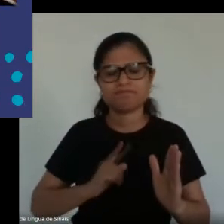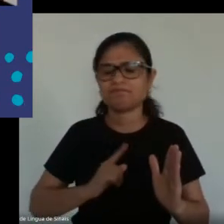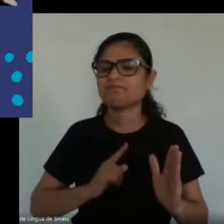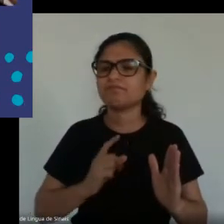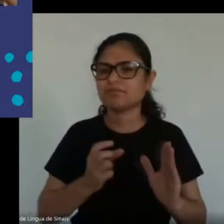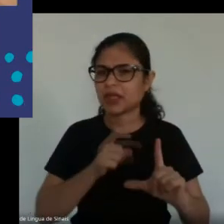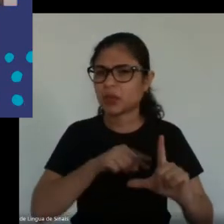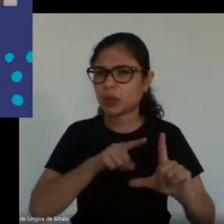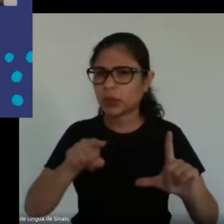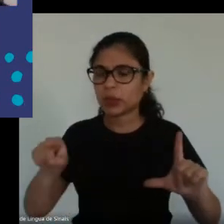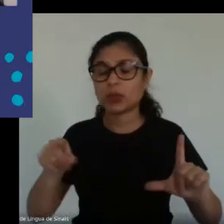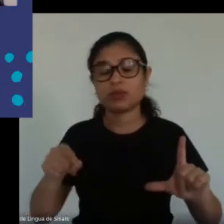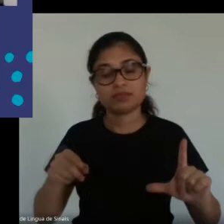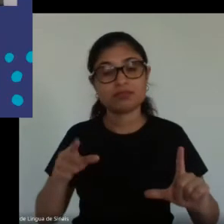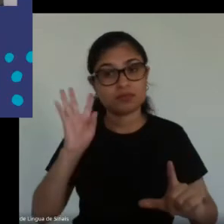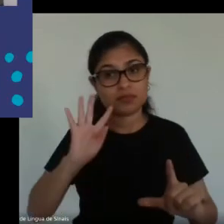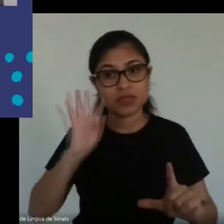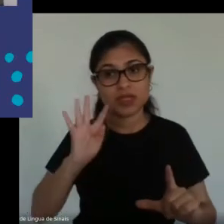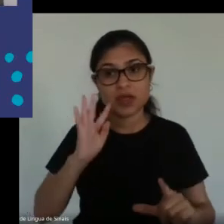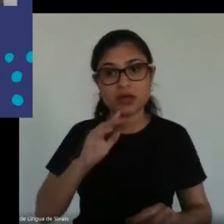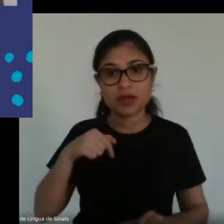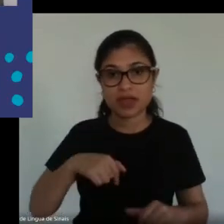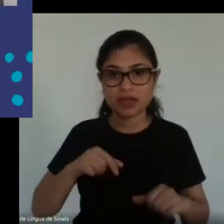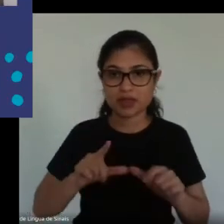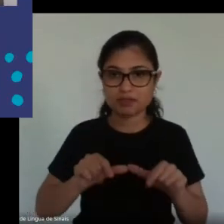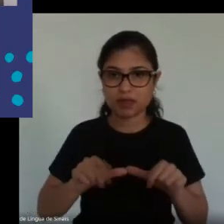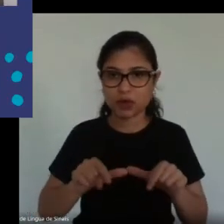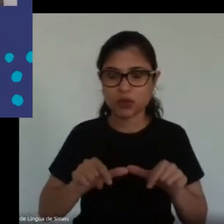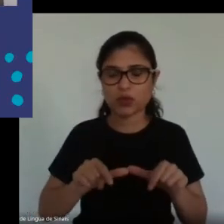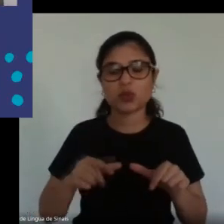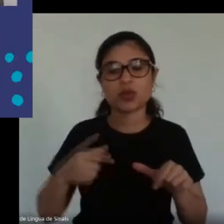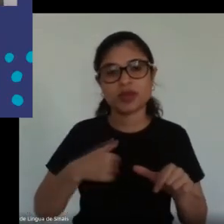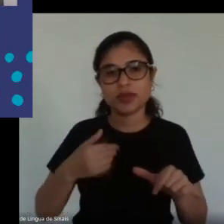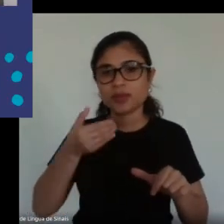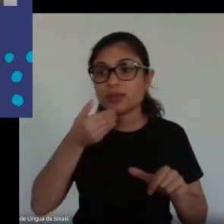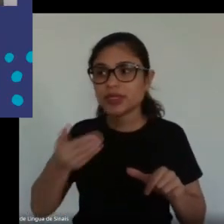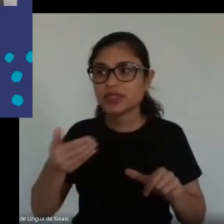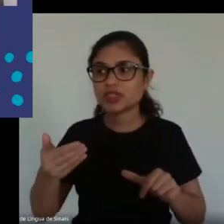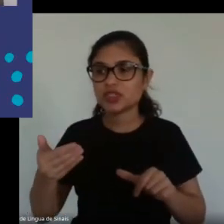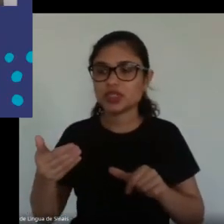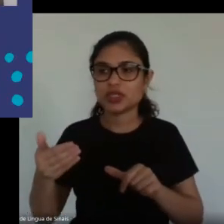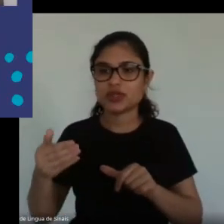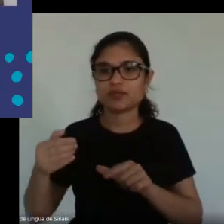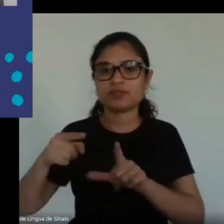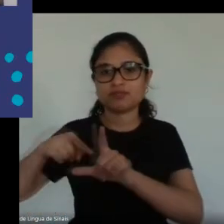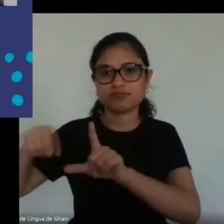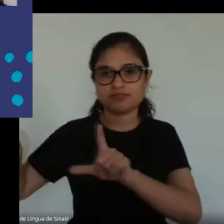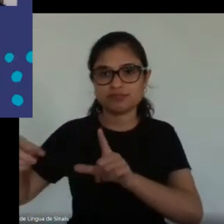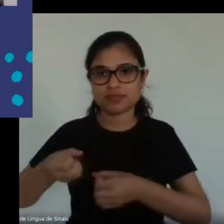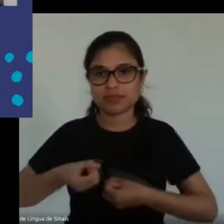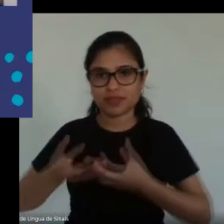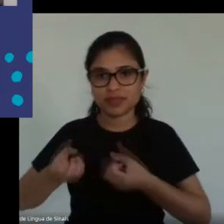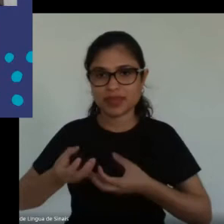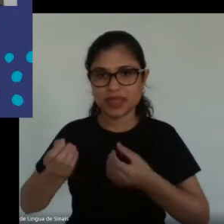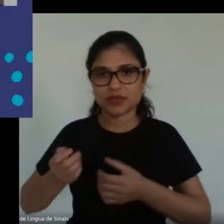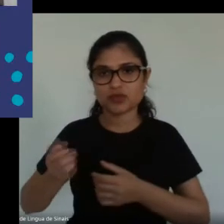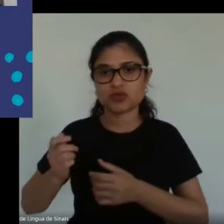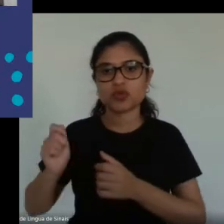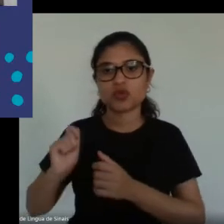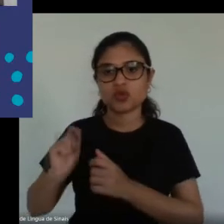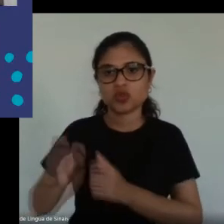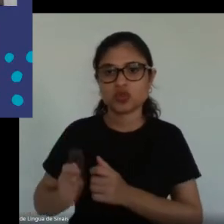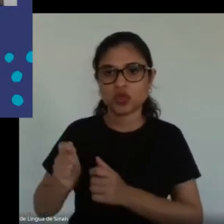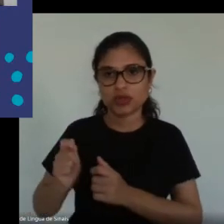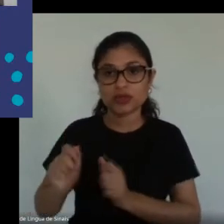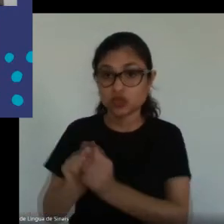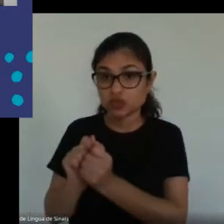Bauru, eu pedi para, outro dia, os dados com a menina do Jornal 2, ela me passou umas tabelas que é muito fácil